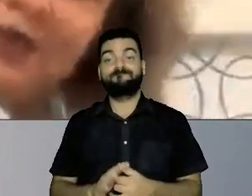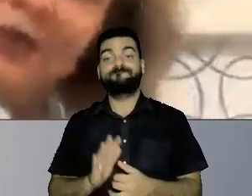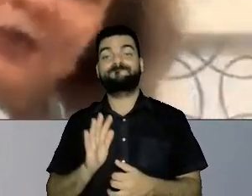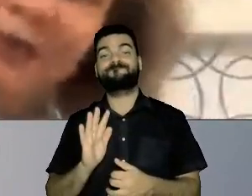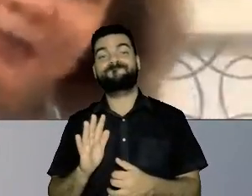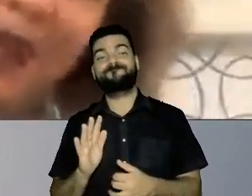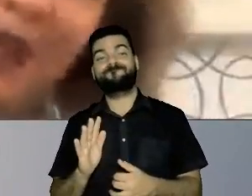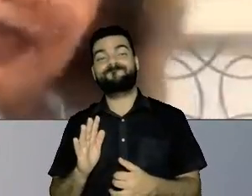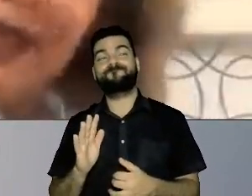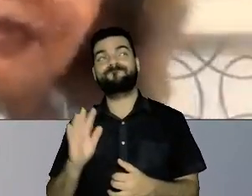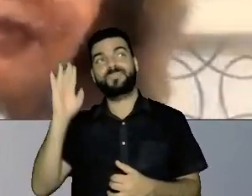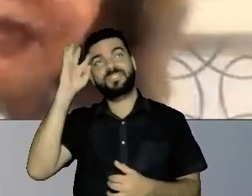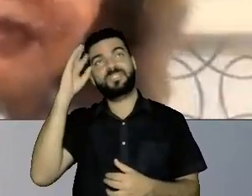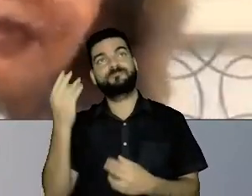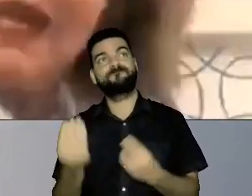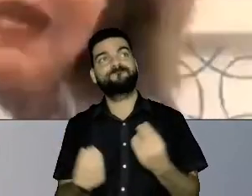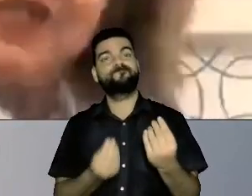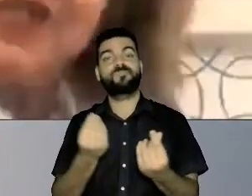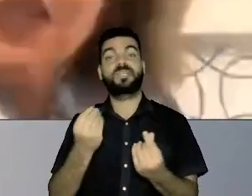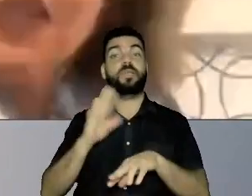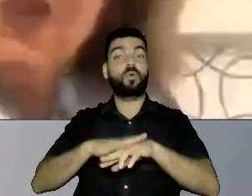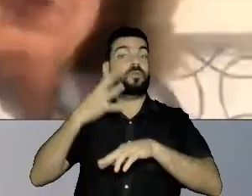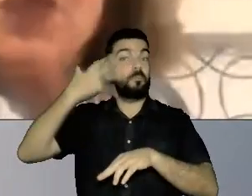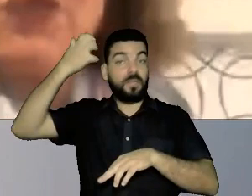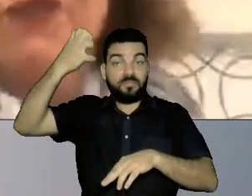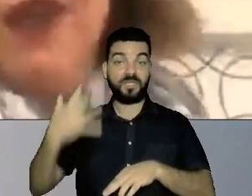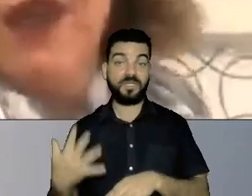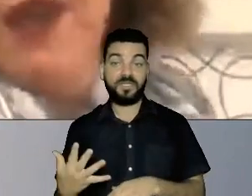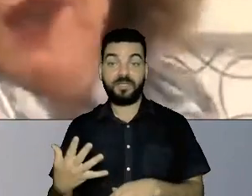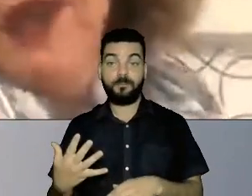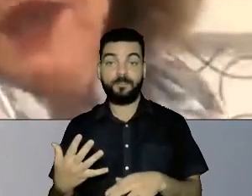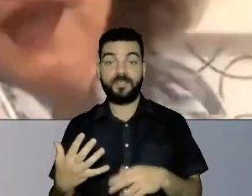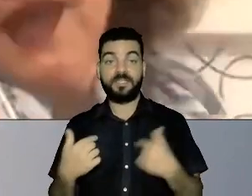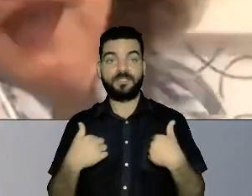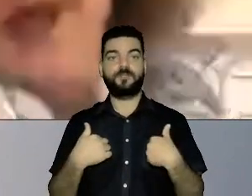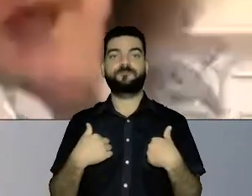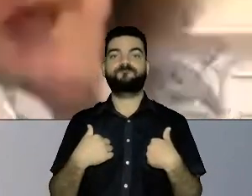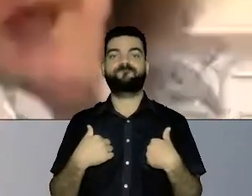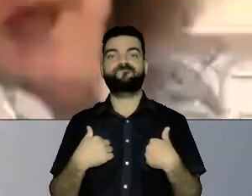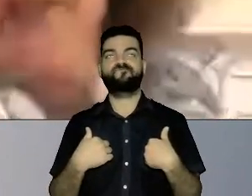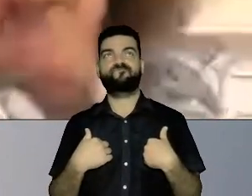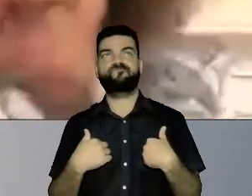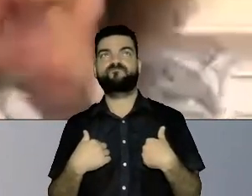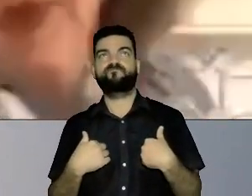falar isso em palestras, se a gente não tiver